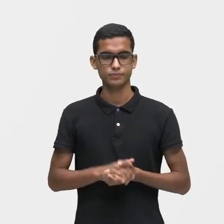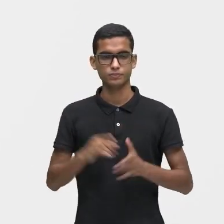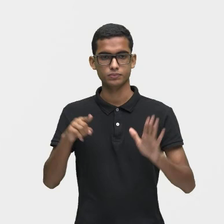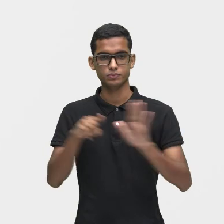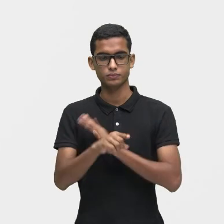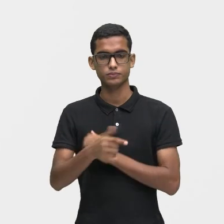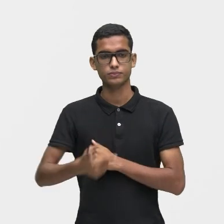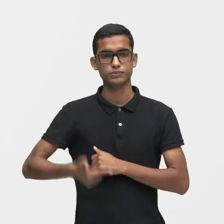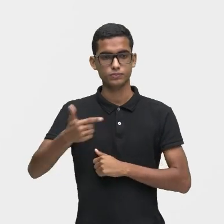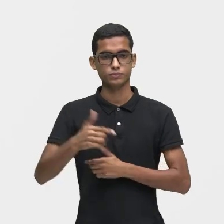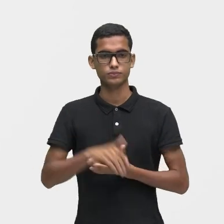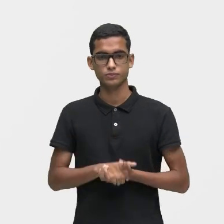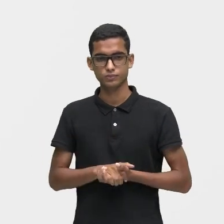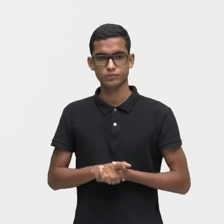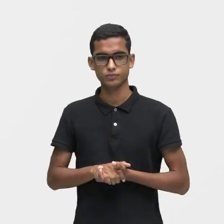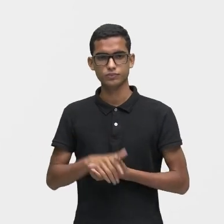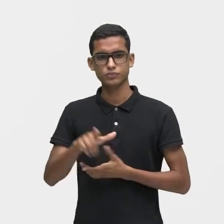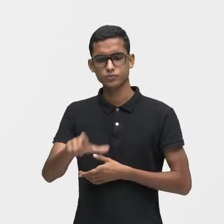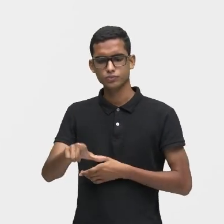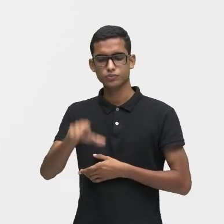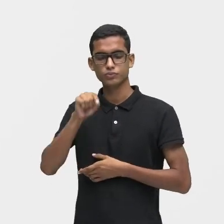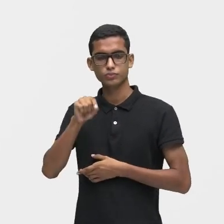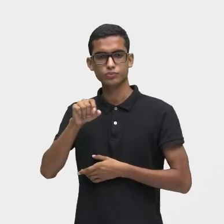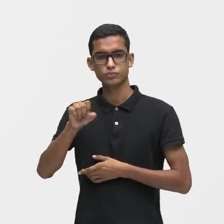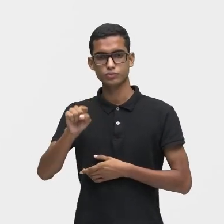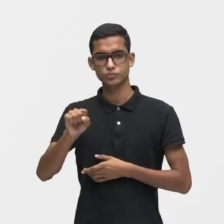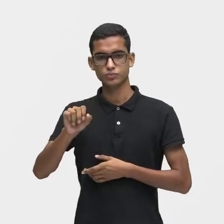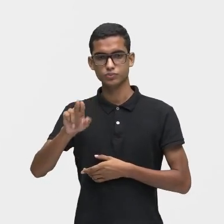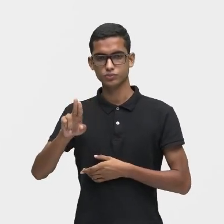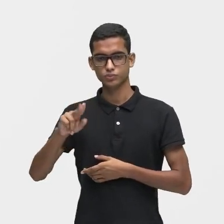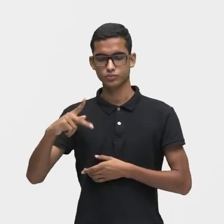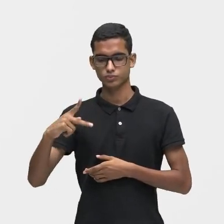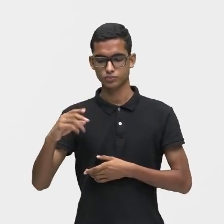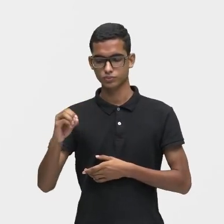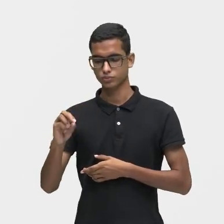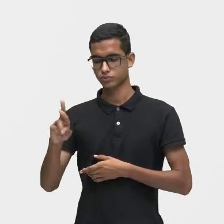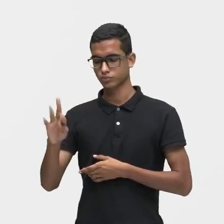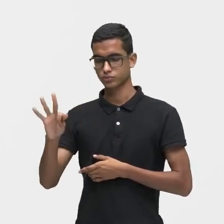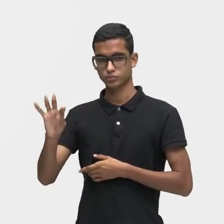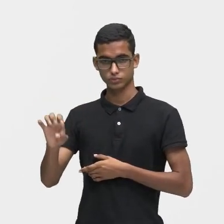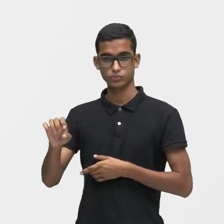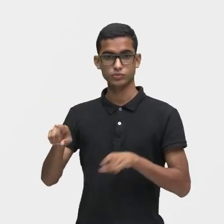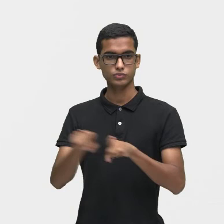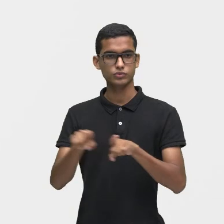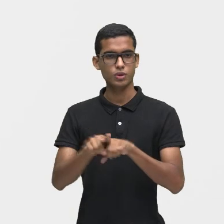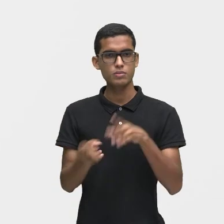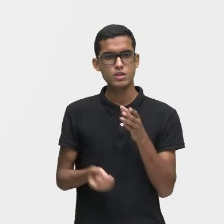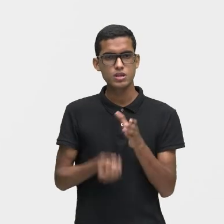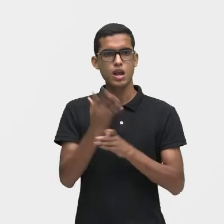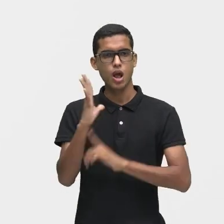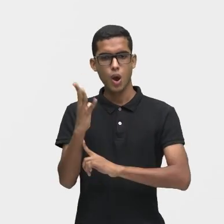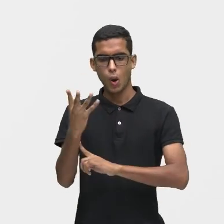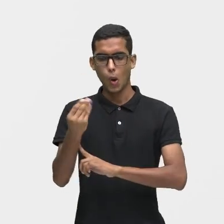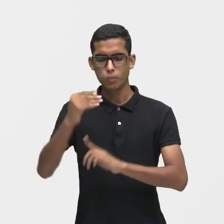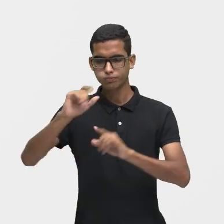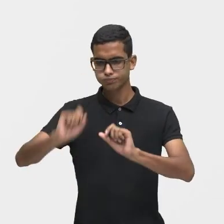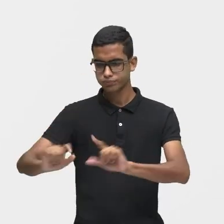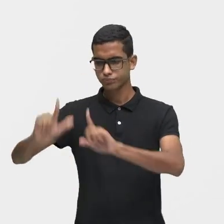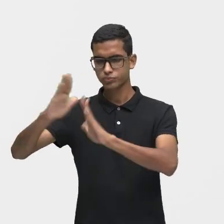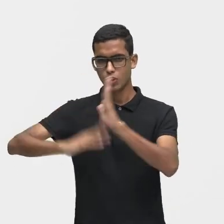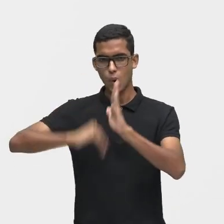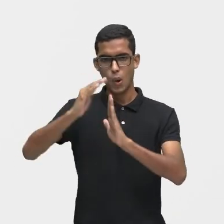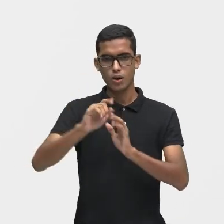Selecione o suporte, selecionar um suporte e produzir uma composição artística. Você pode utilizar